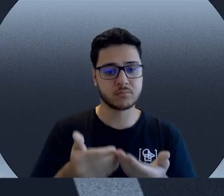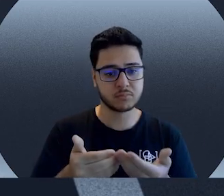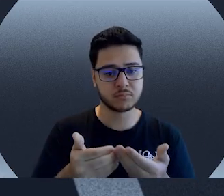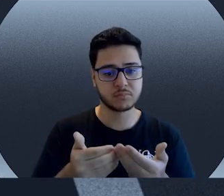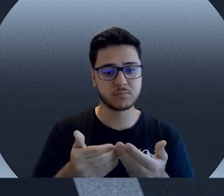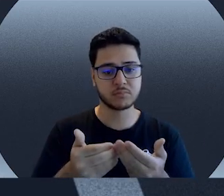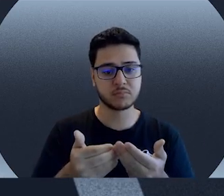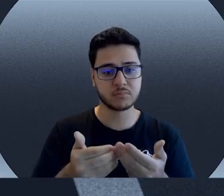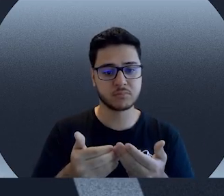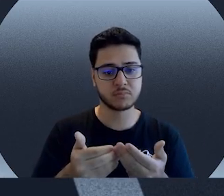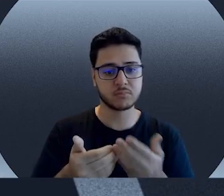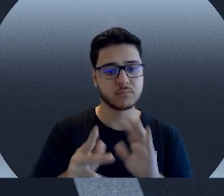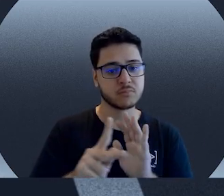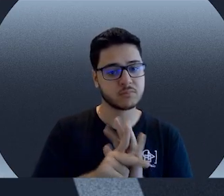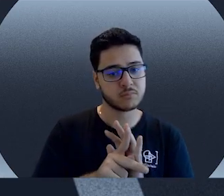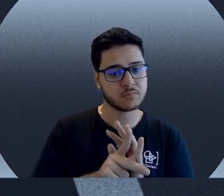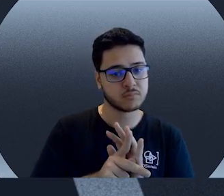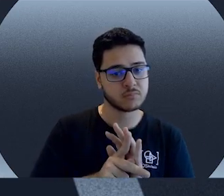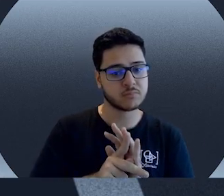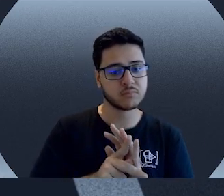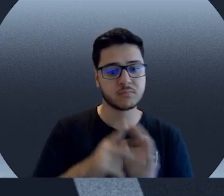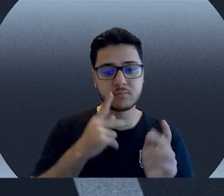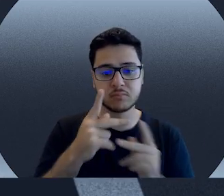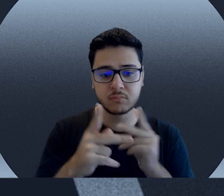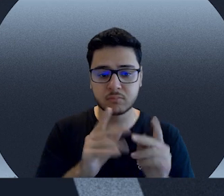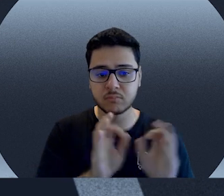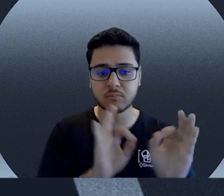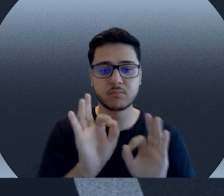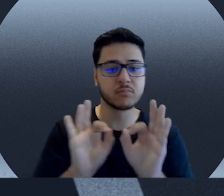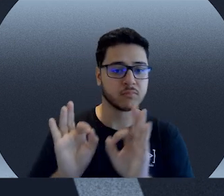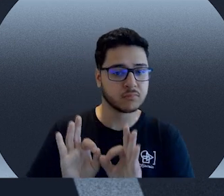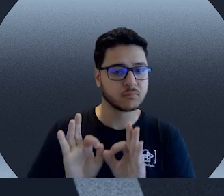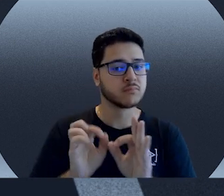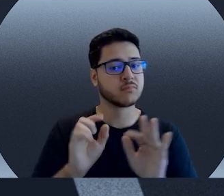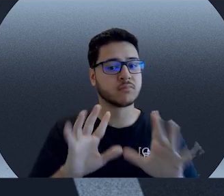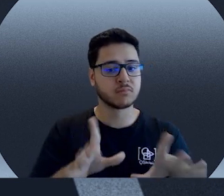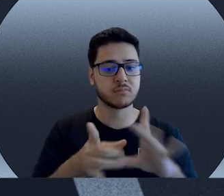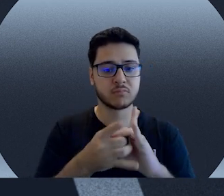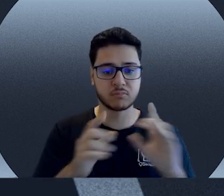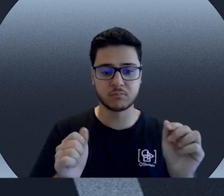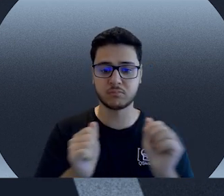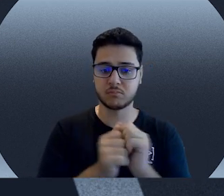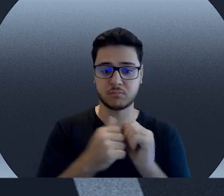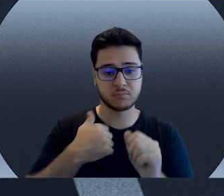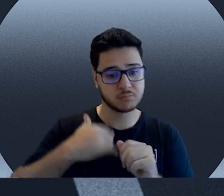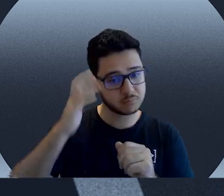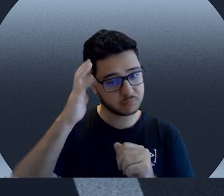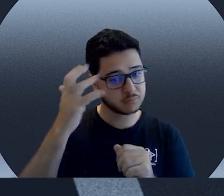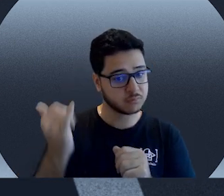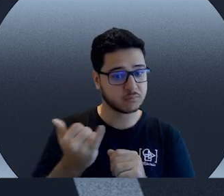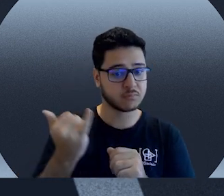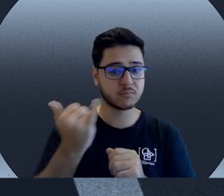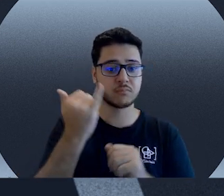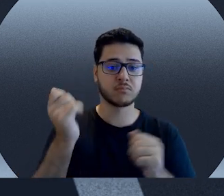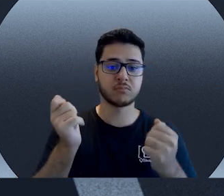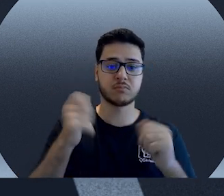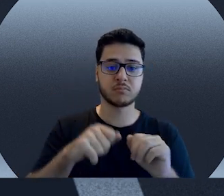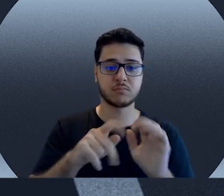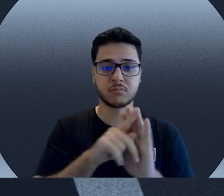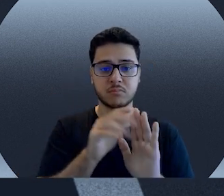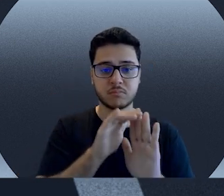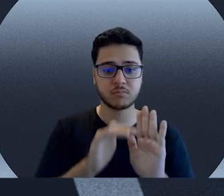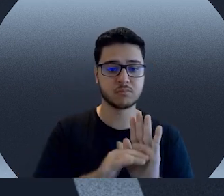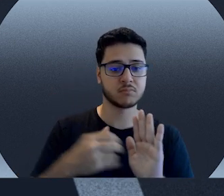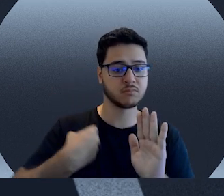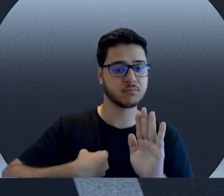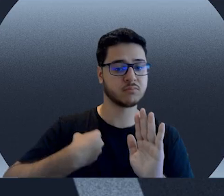Vou trazer um pouco da teoria também, das abordagens triangulares, que eu acho importante. E aí a gente vai ver